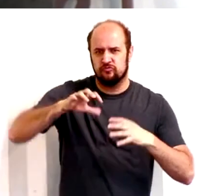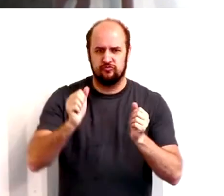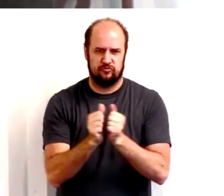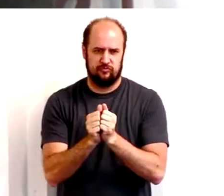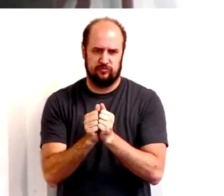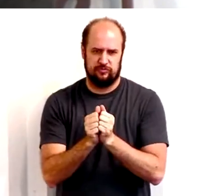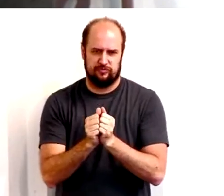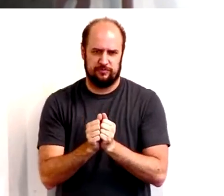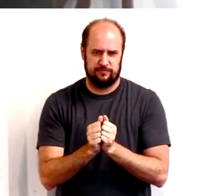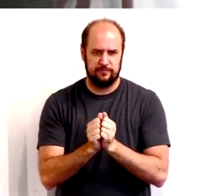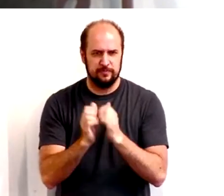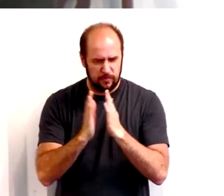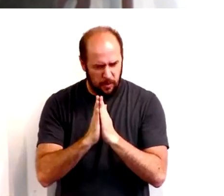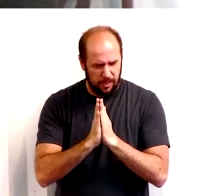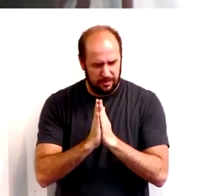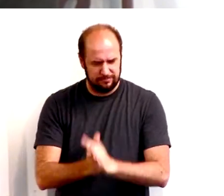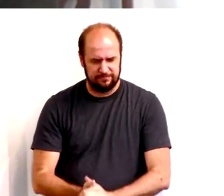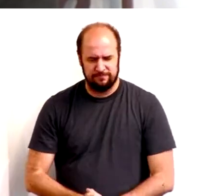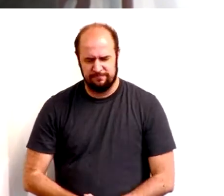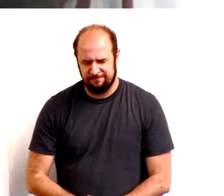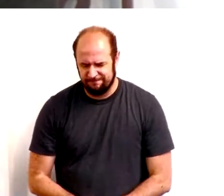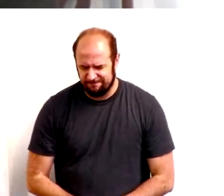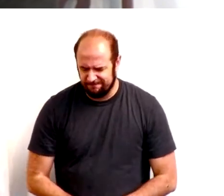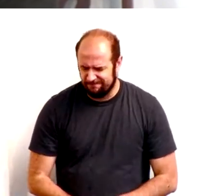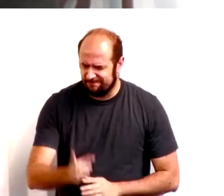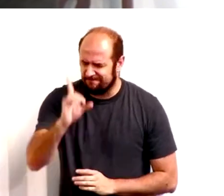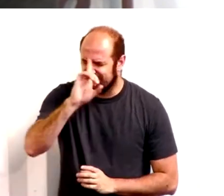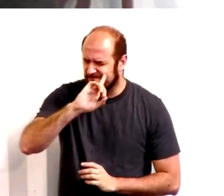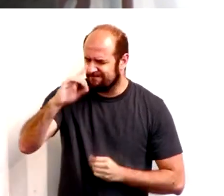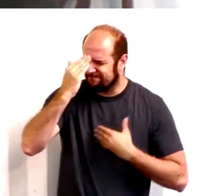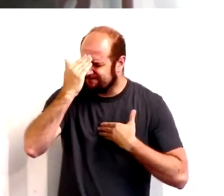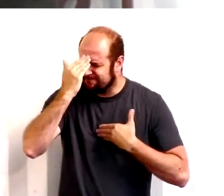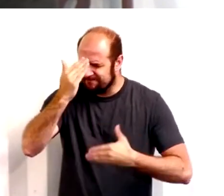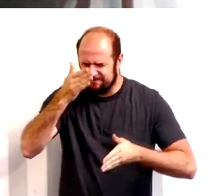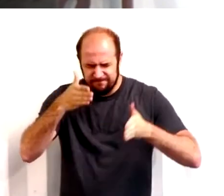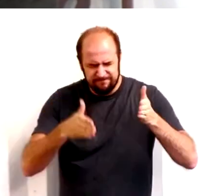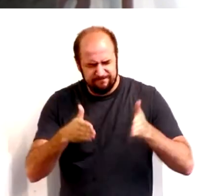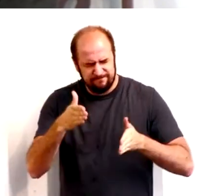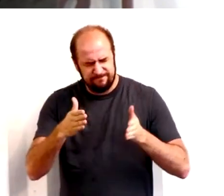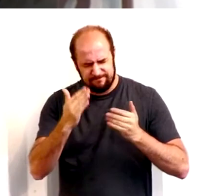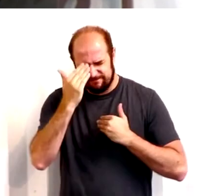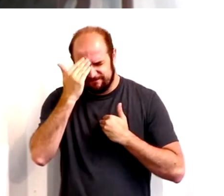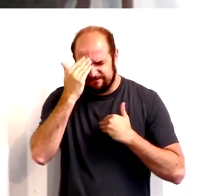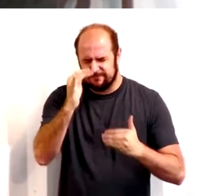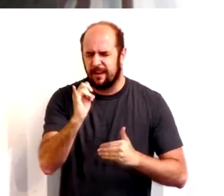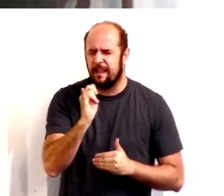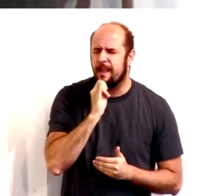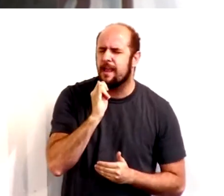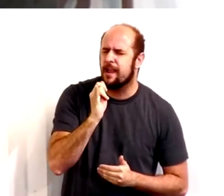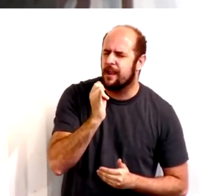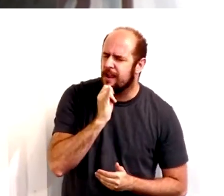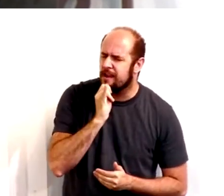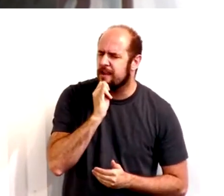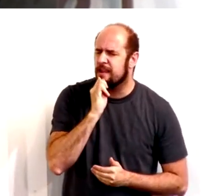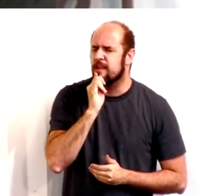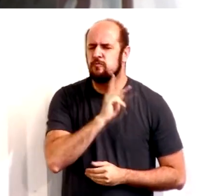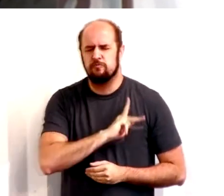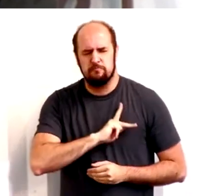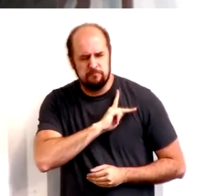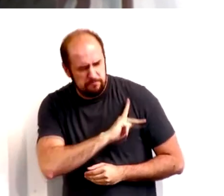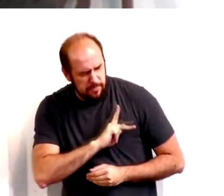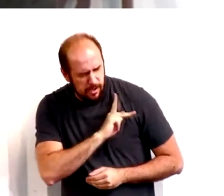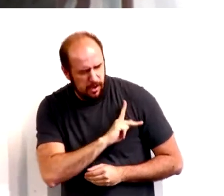Vamos orar? Deus, obrigado por esse tempo, obrigado por modelos como